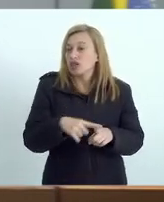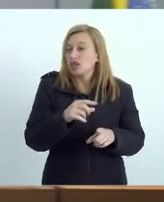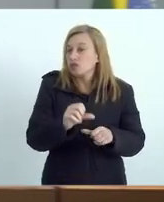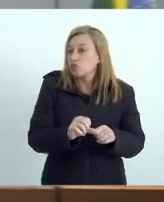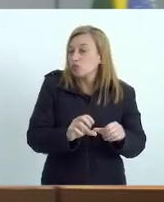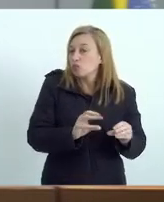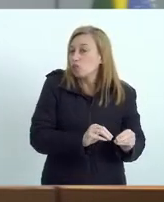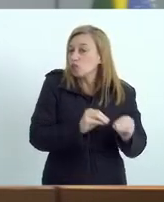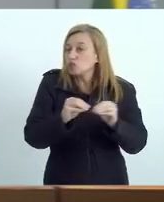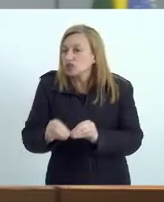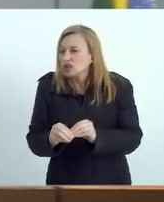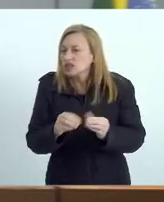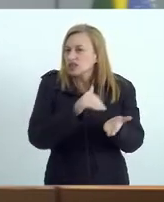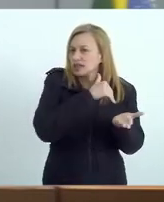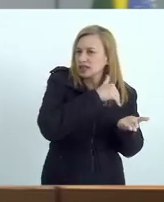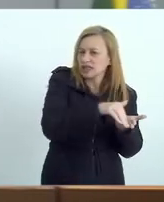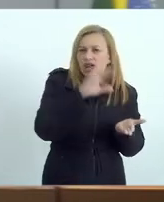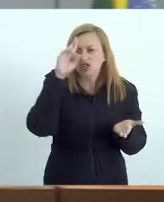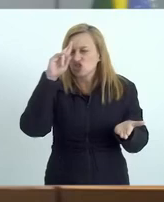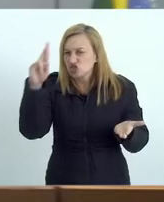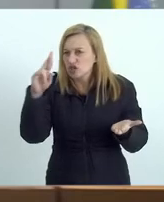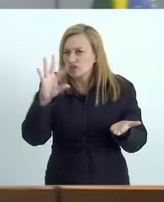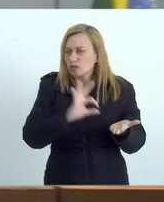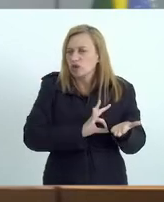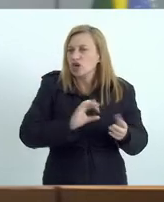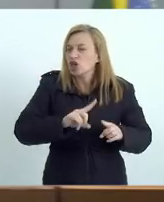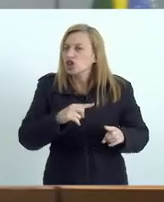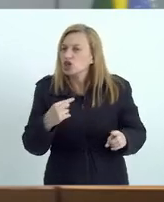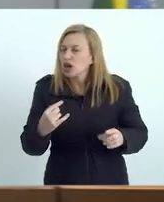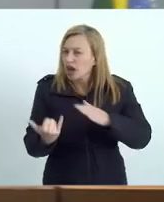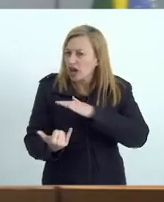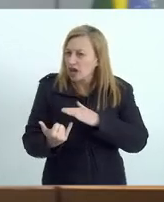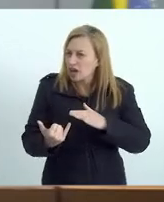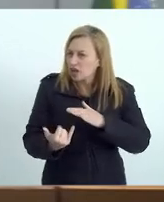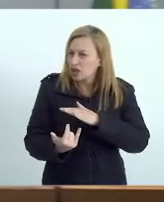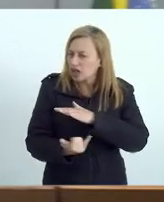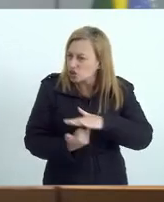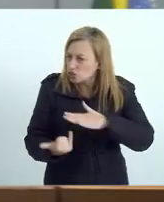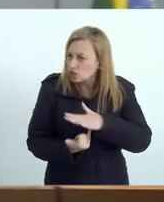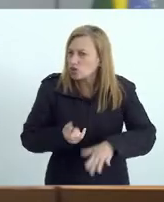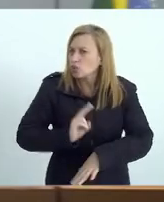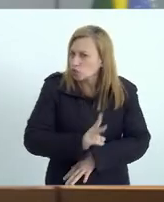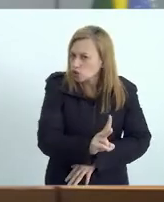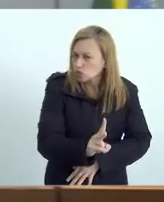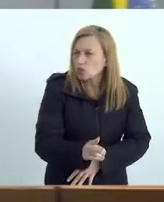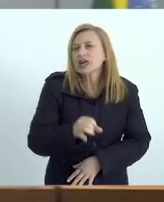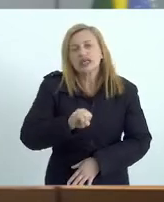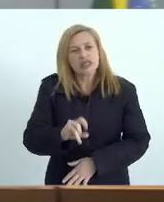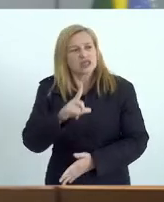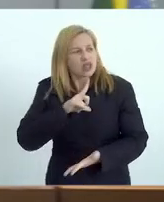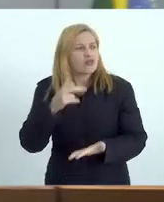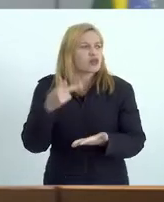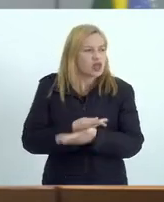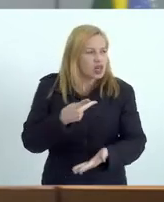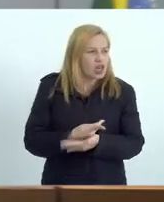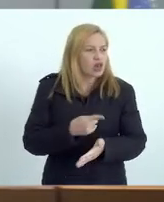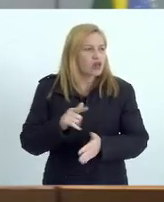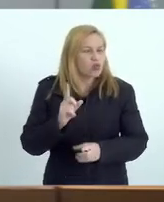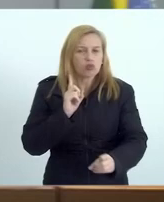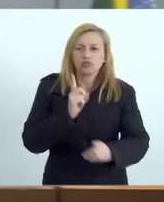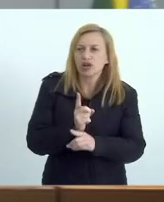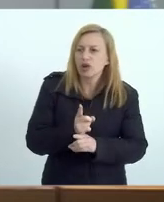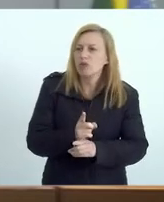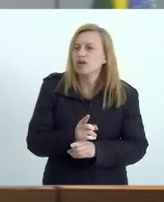mudança de secretário de Comandante nós a instituição continua então se ouve esse erro nós temos que achar uma